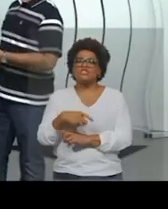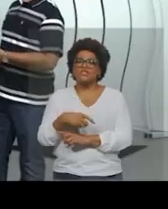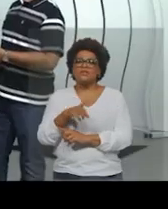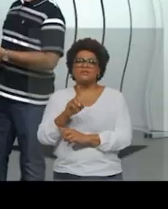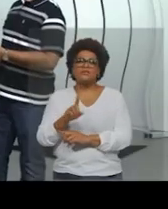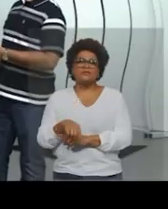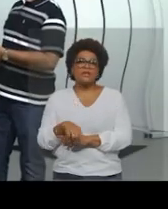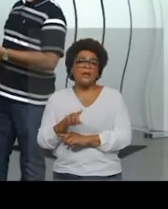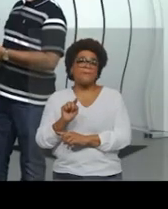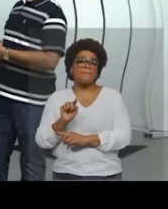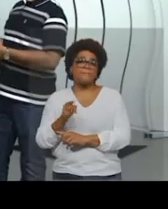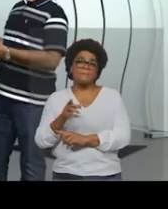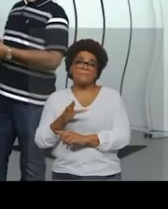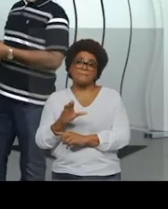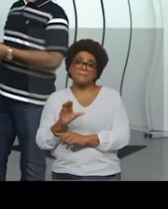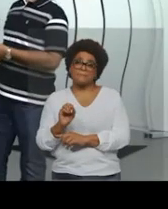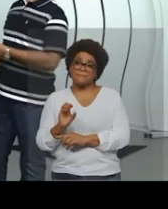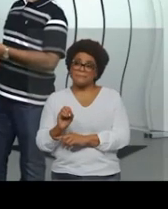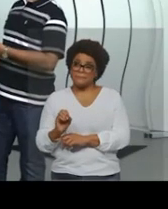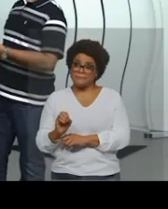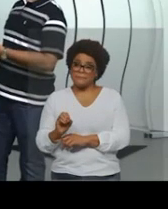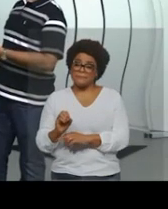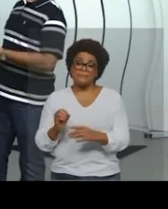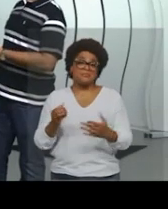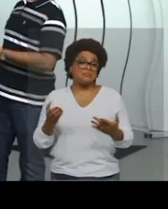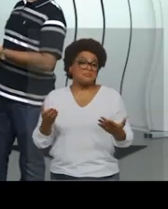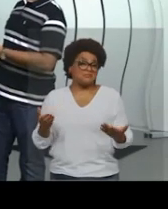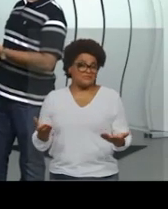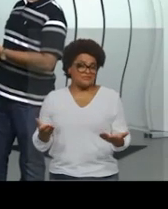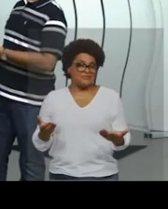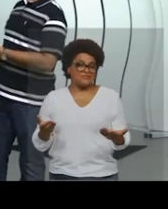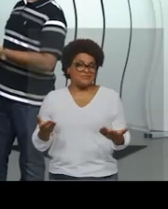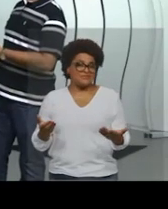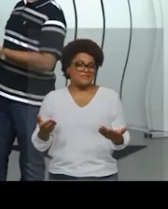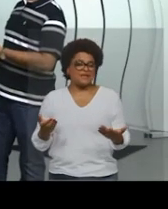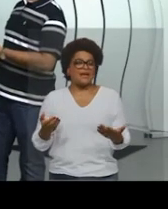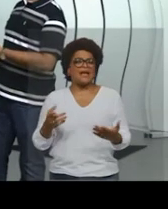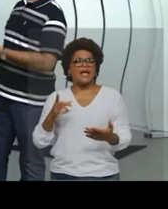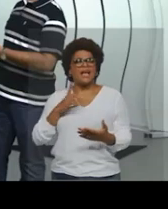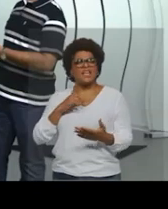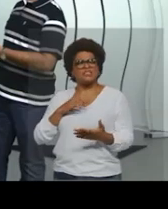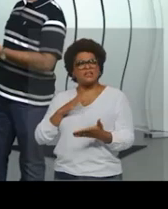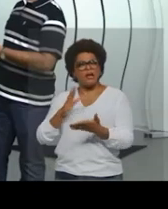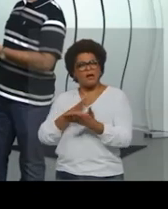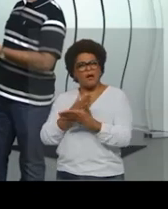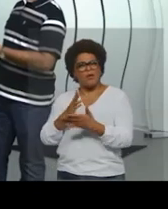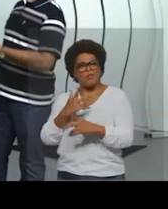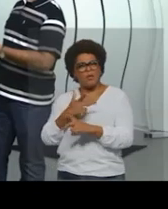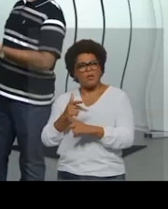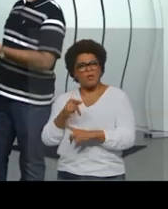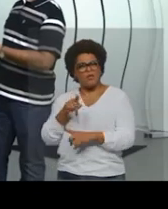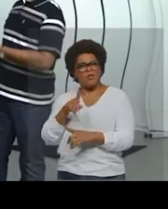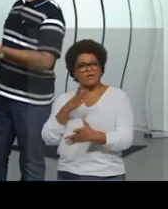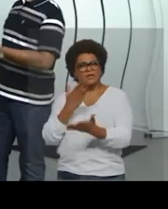ok? Eu vou deixar aqui algum material para você estudar.